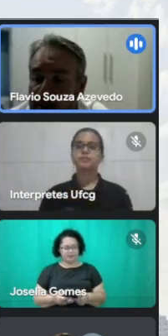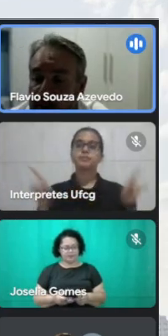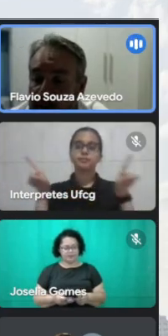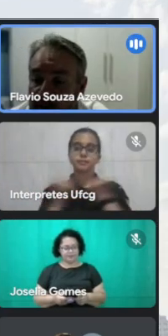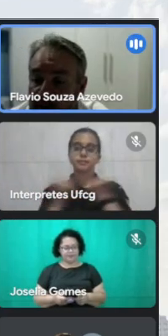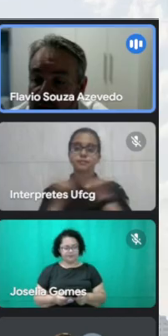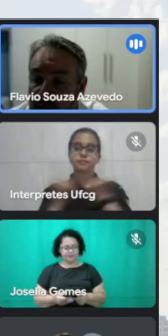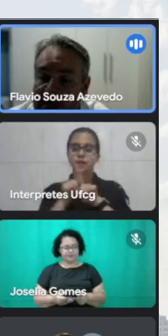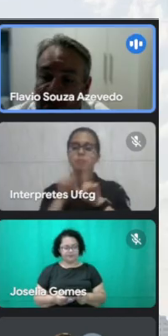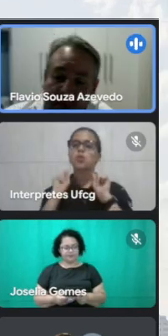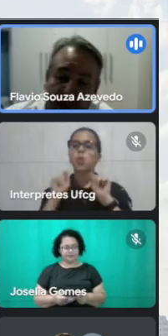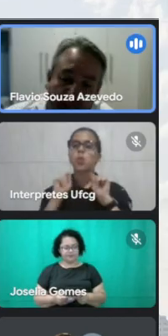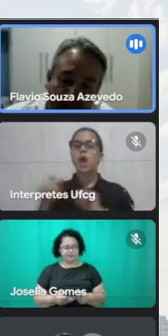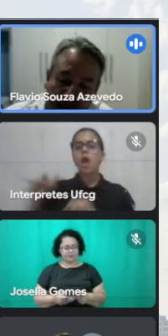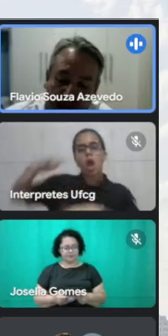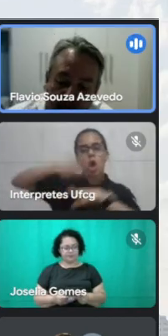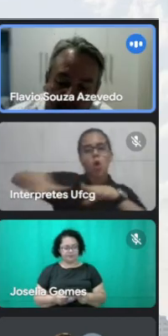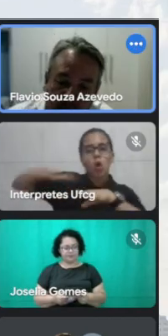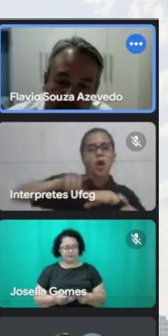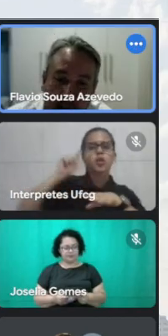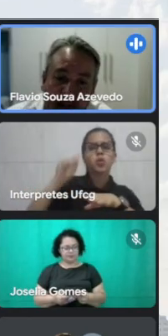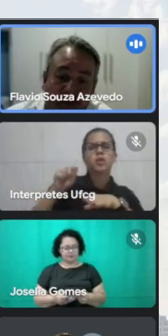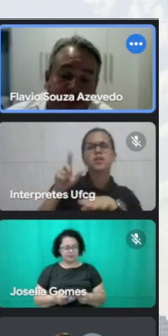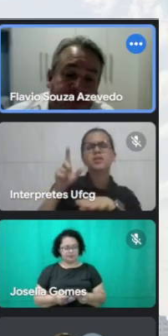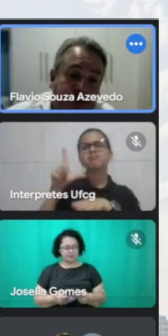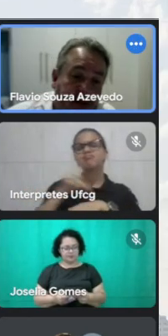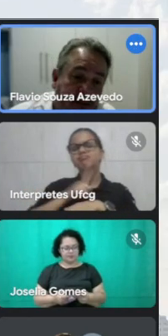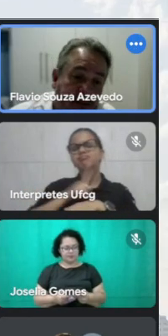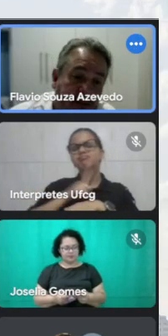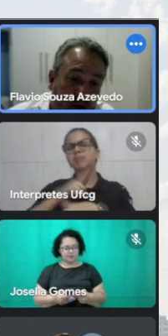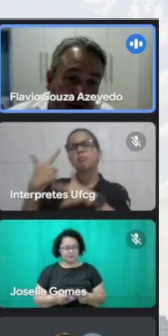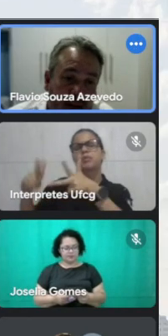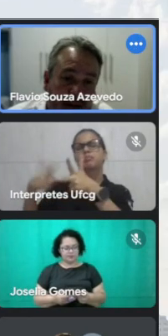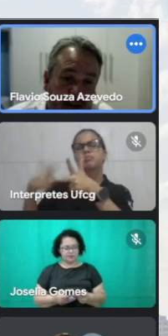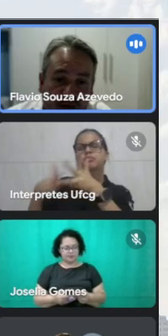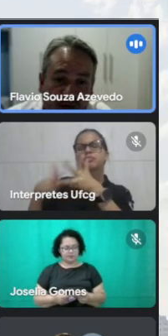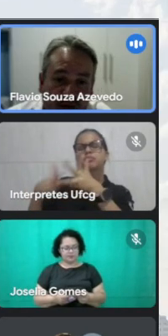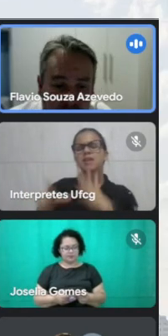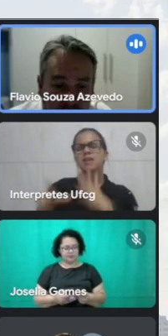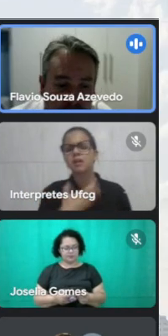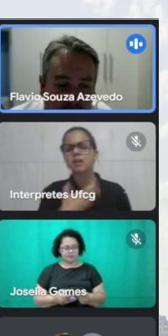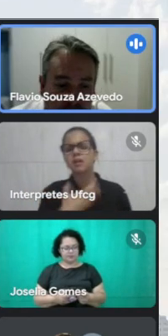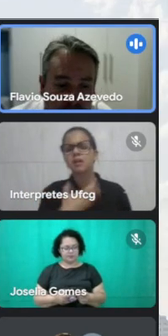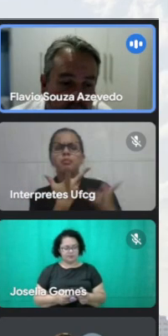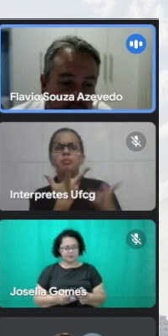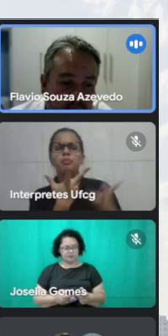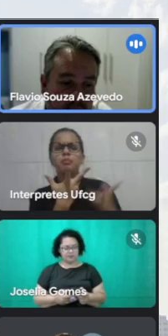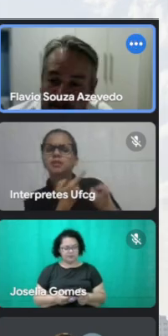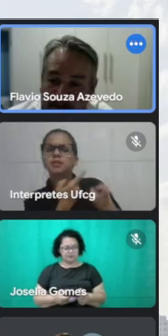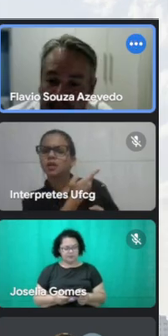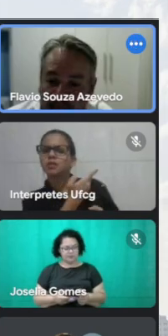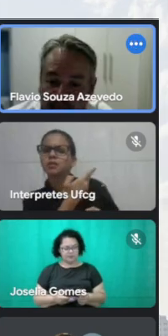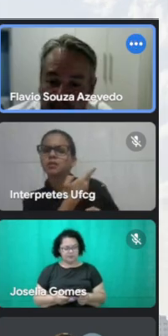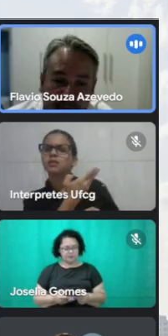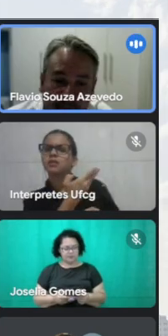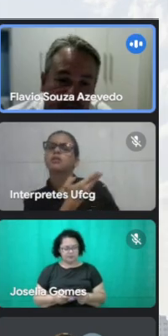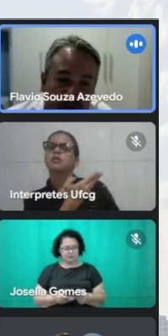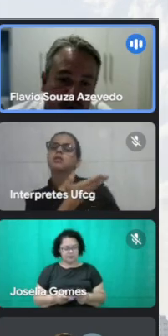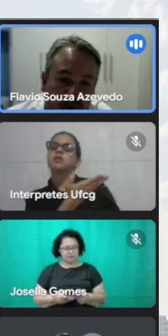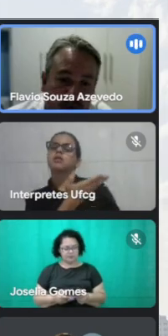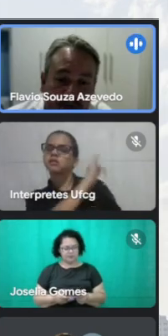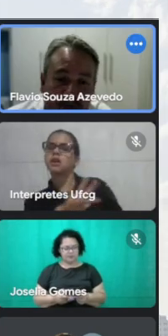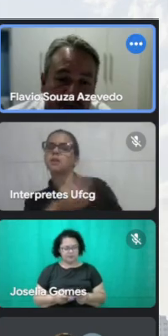consequentemente, né, era uma área que estava muito degradada, certo? A gente pode acompanhar nessas fotos aí, que é do acervo lá da equipe